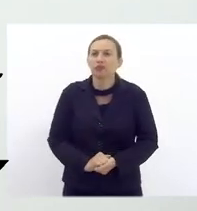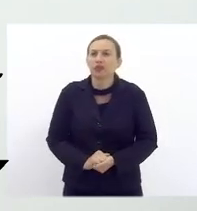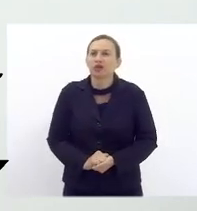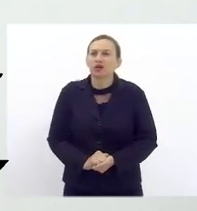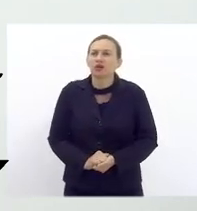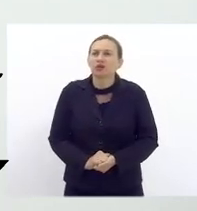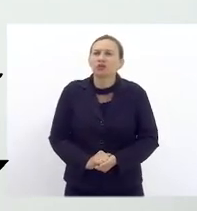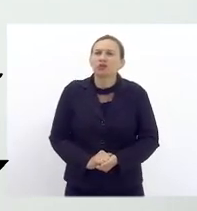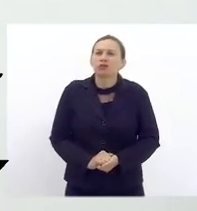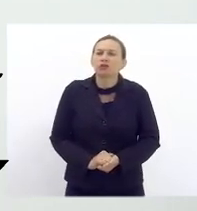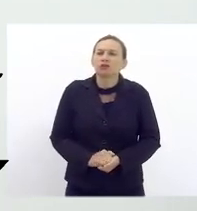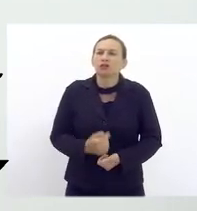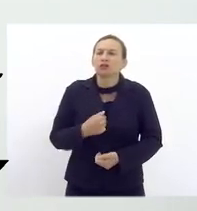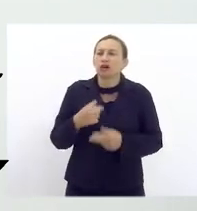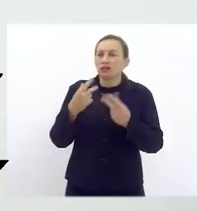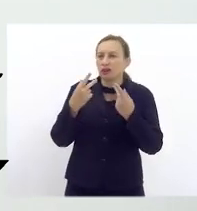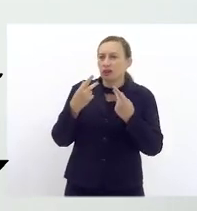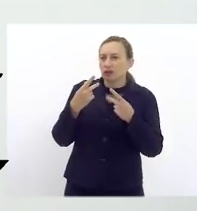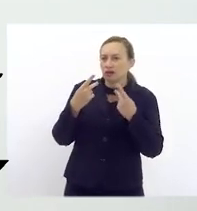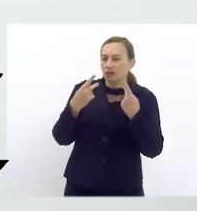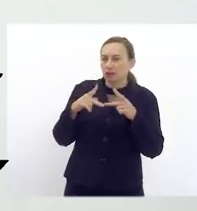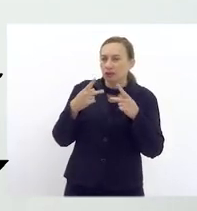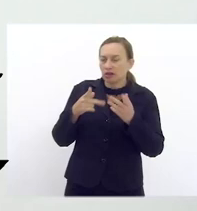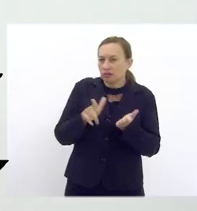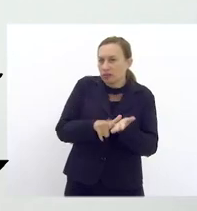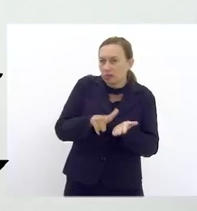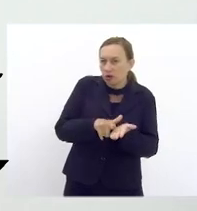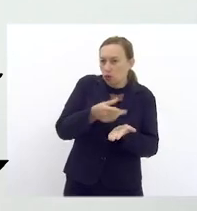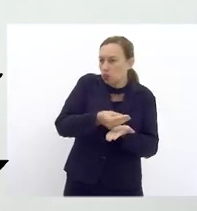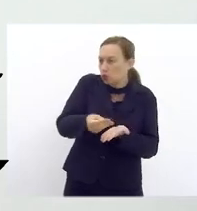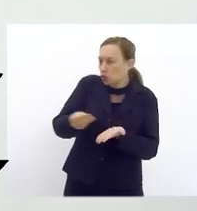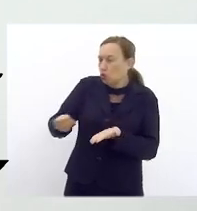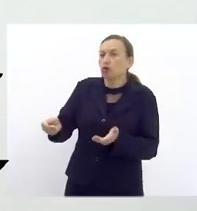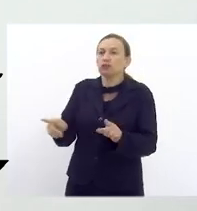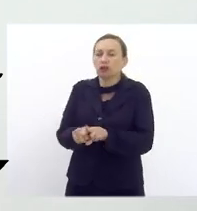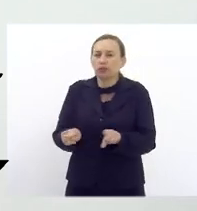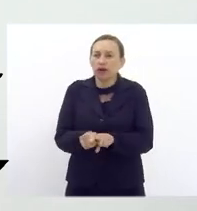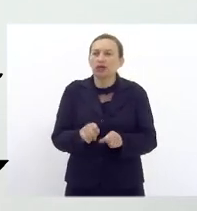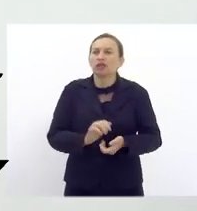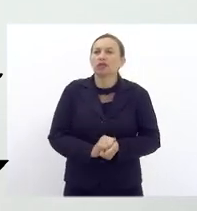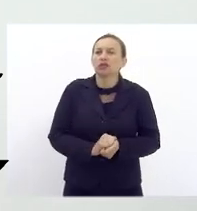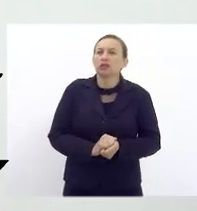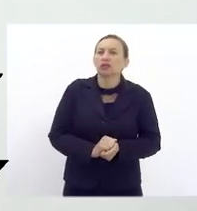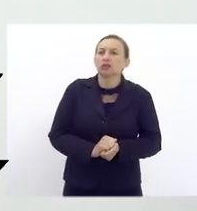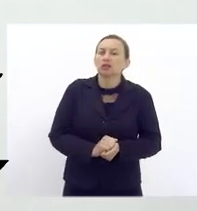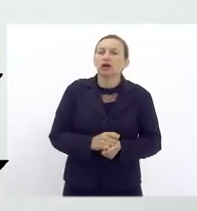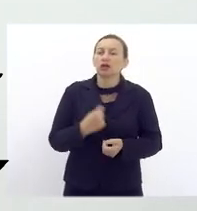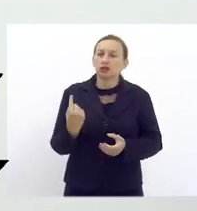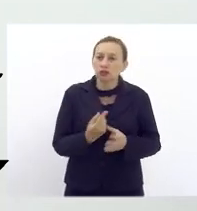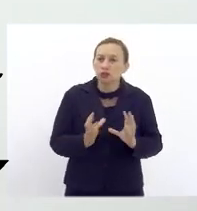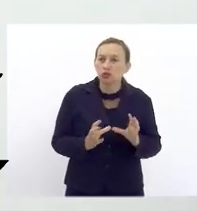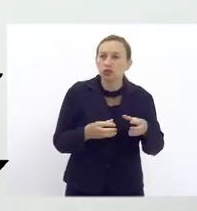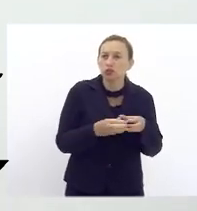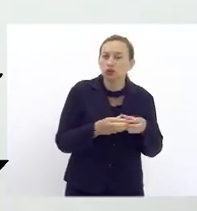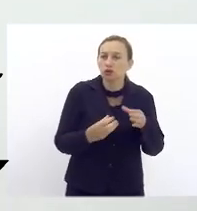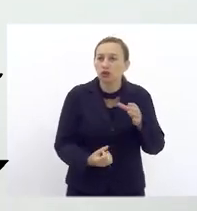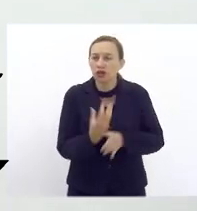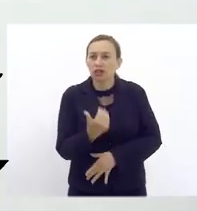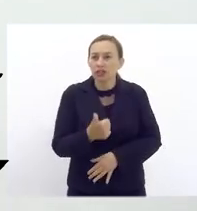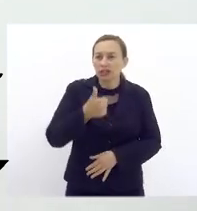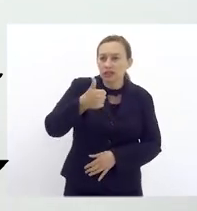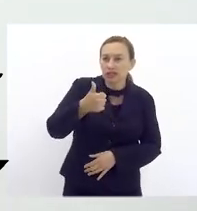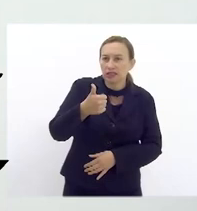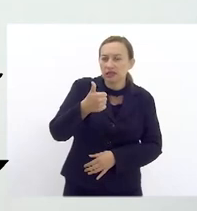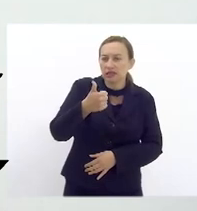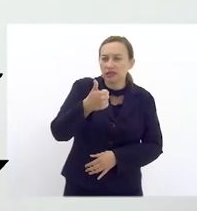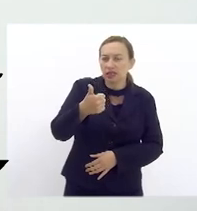eu tava pregando e Fazendo panfletagem também e nós nossa comunidade foi fundada a 130